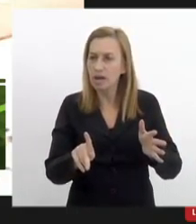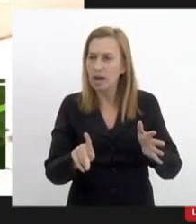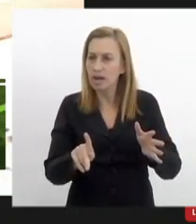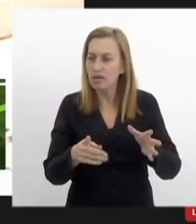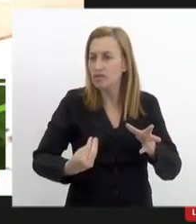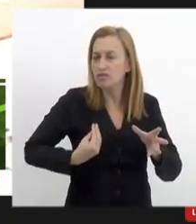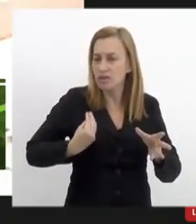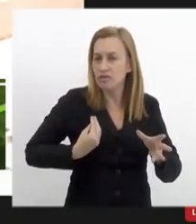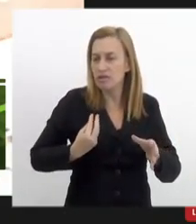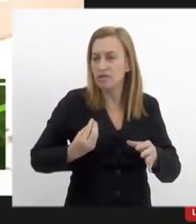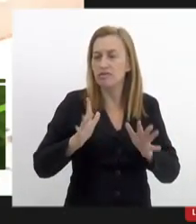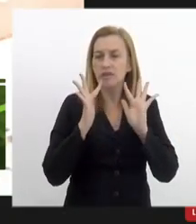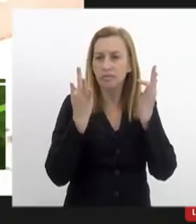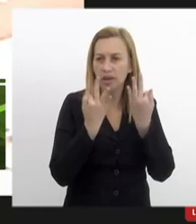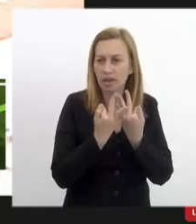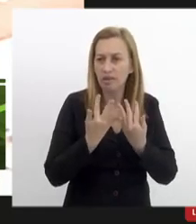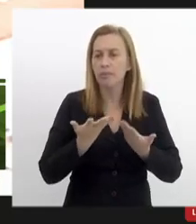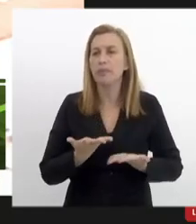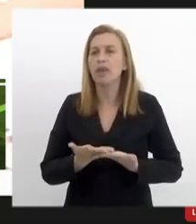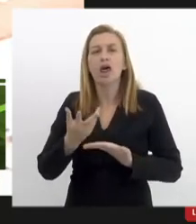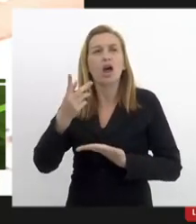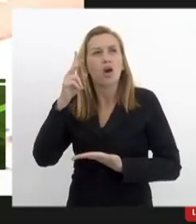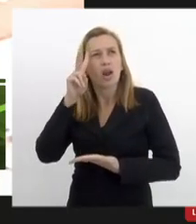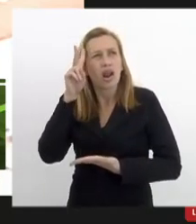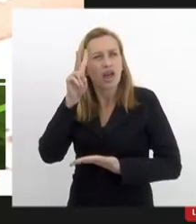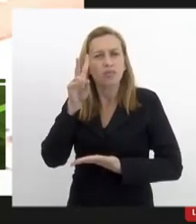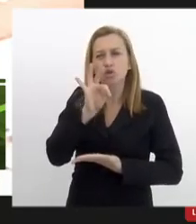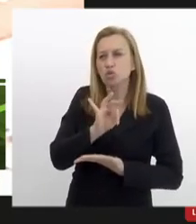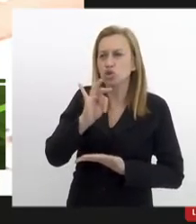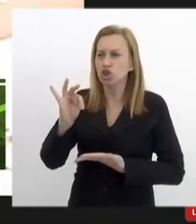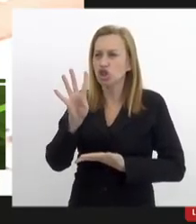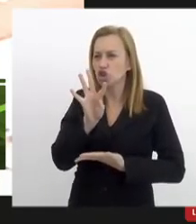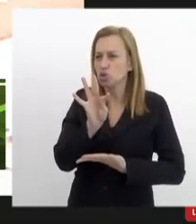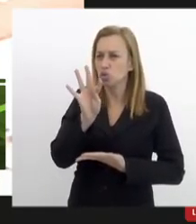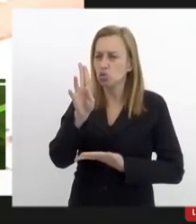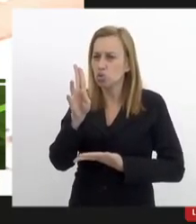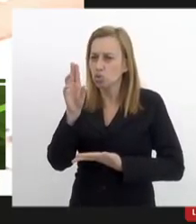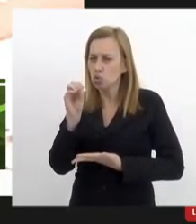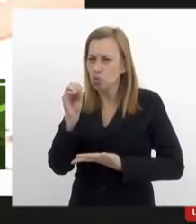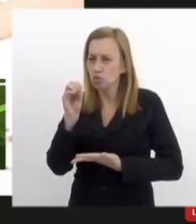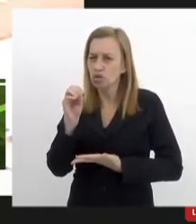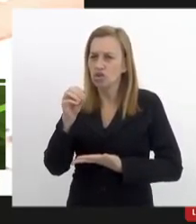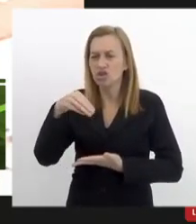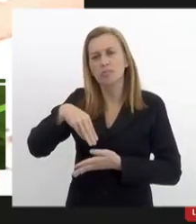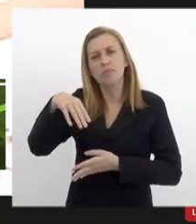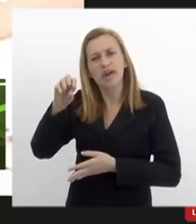Antes mesmo de um título de mestre, tem muitas coisas a ser feitas, né? A gente,